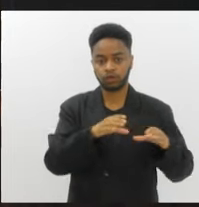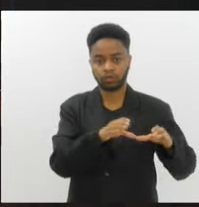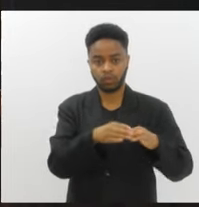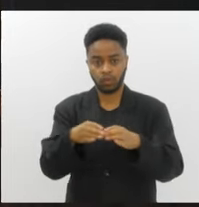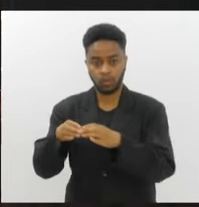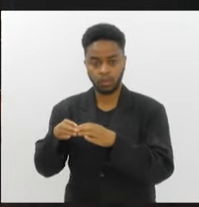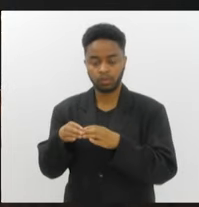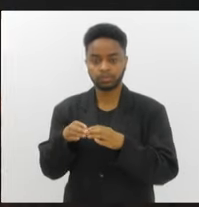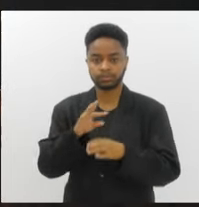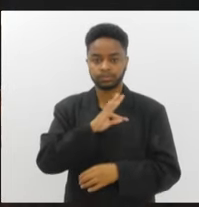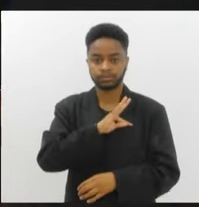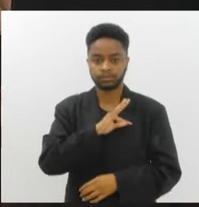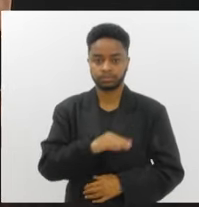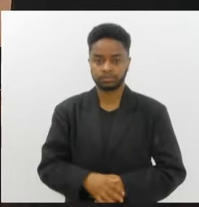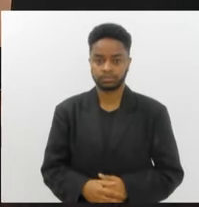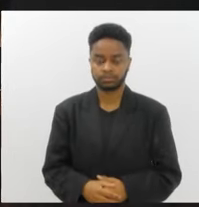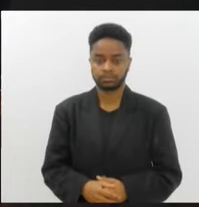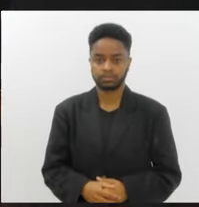comissões técnicas.